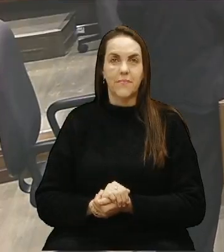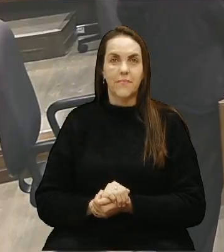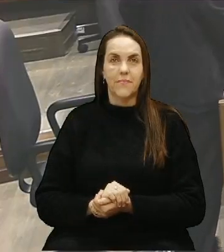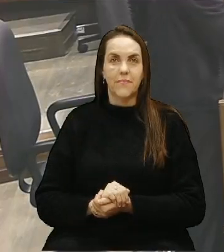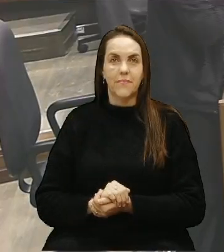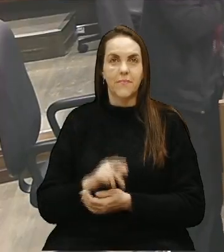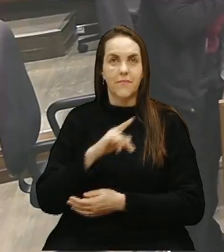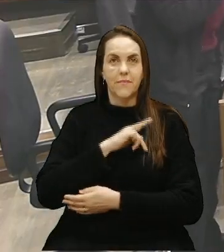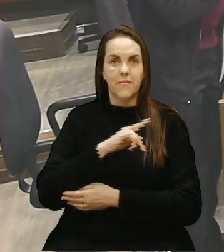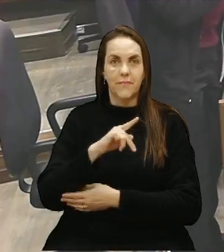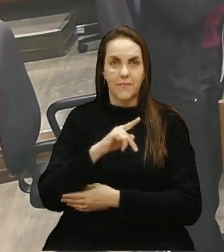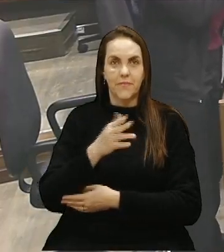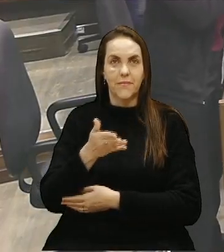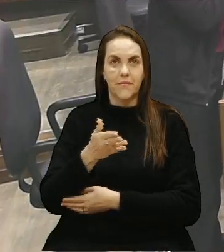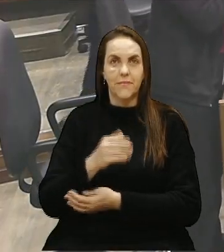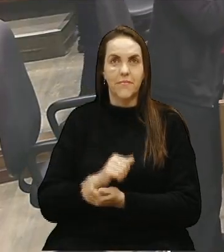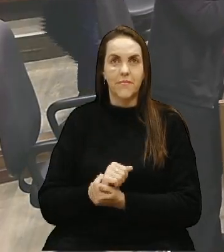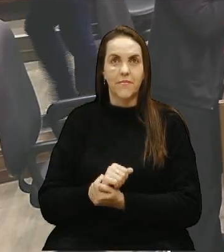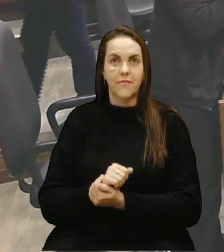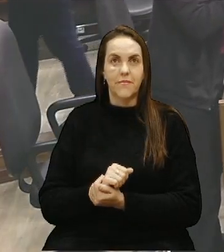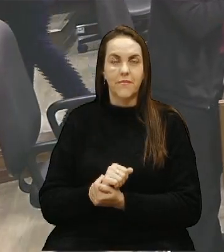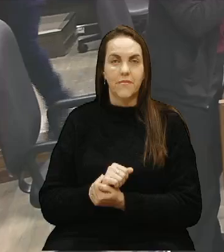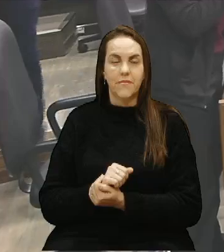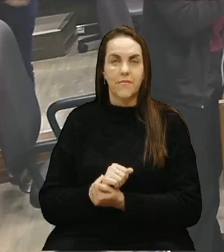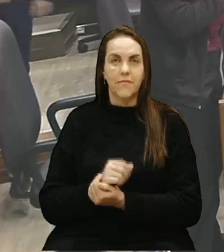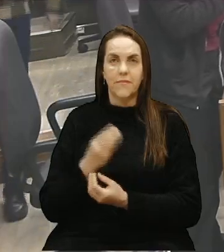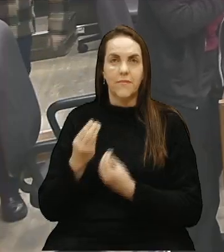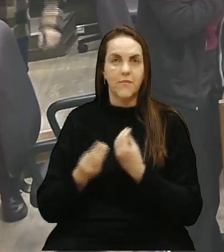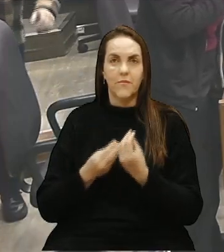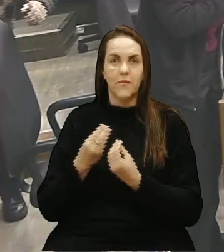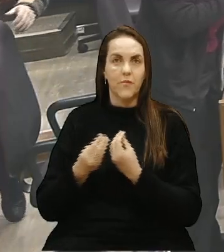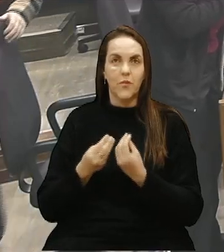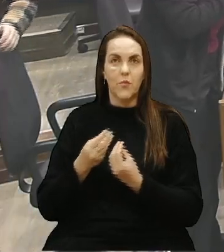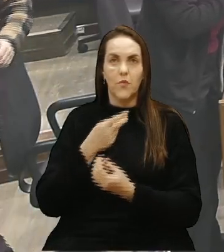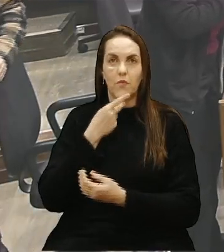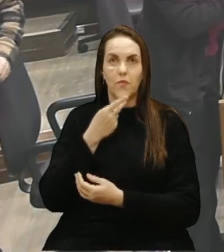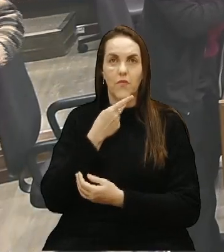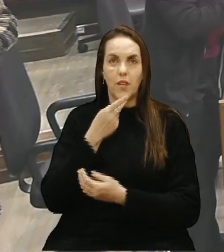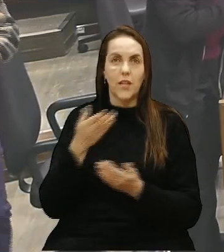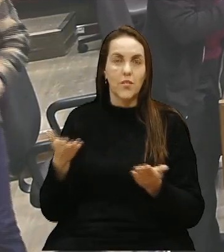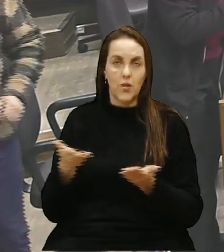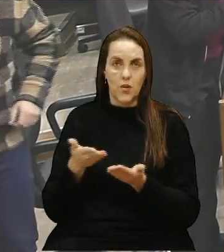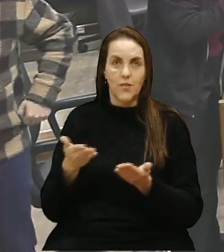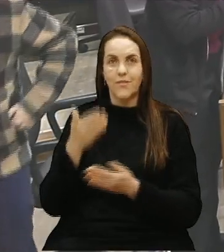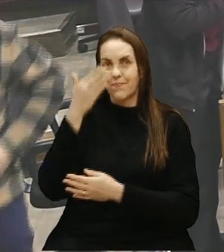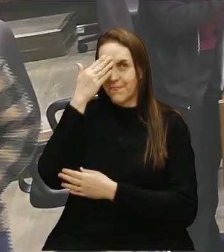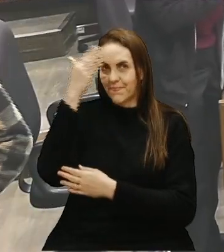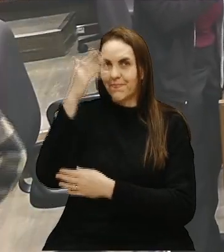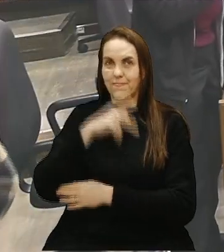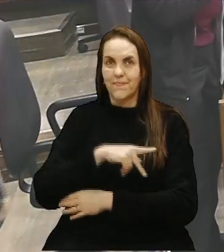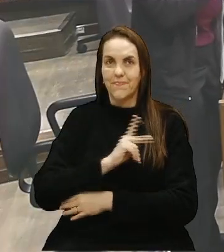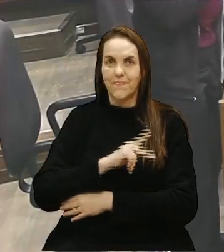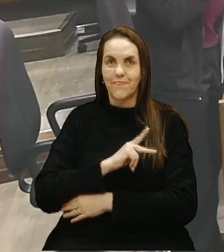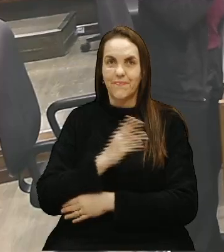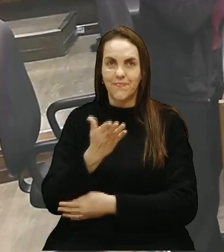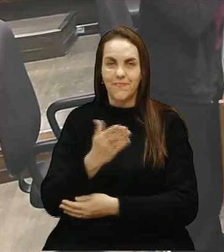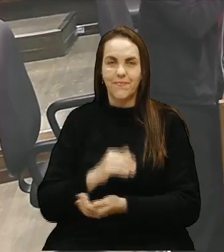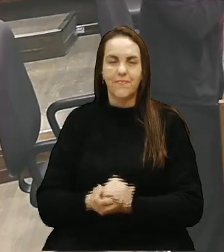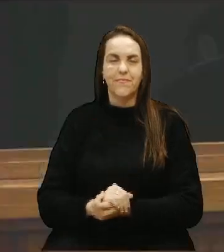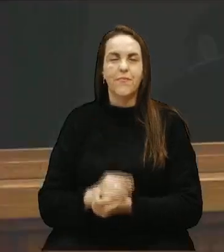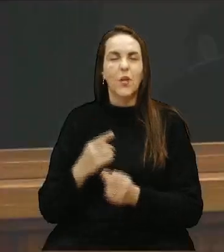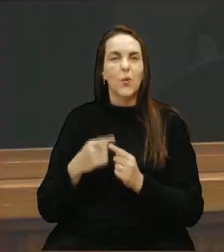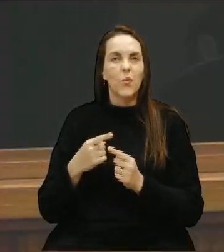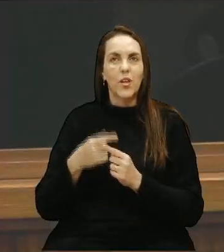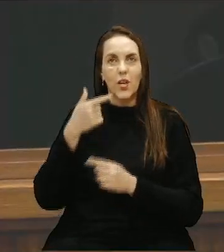Senhor presidente, não tem como não falar no dia de hoje, obrigada, vereador Pedro, porque ontem